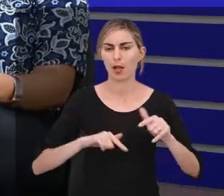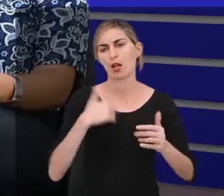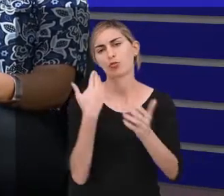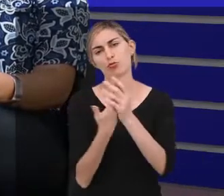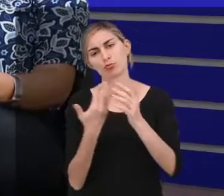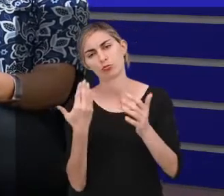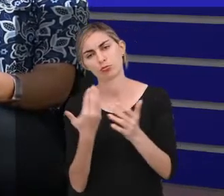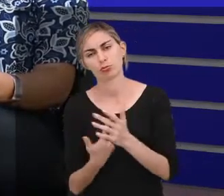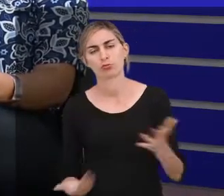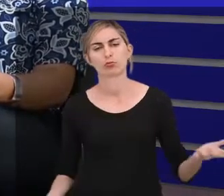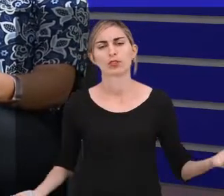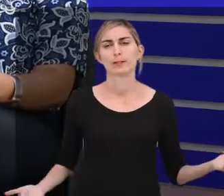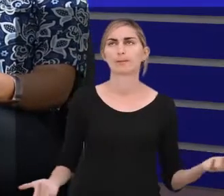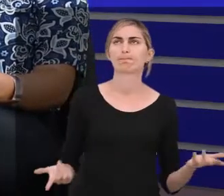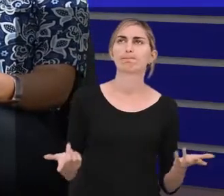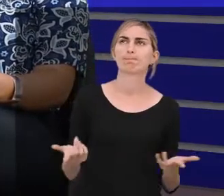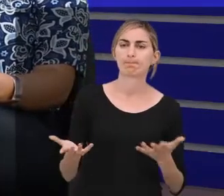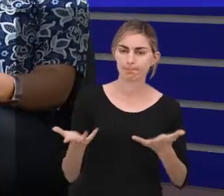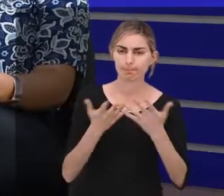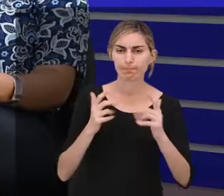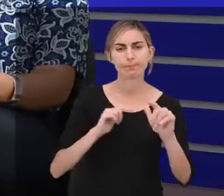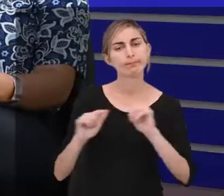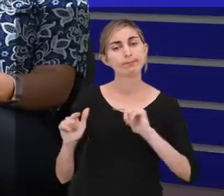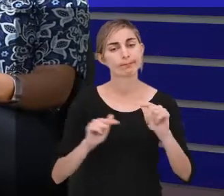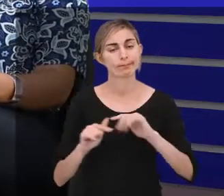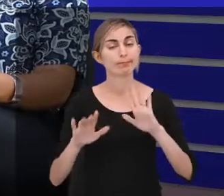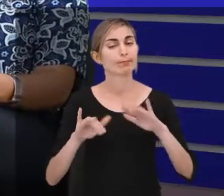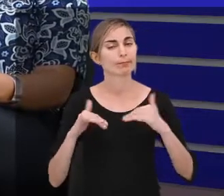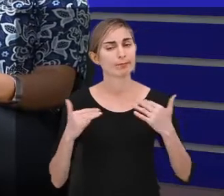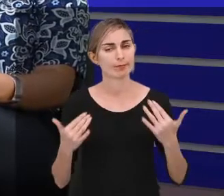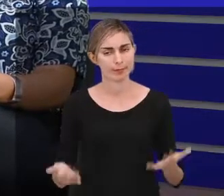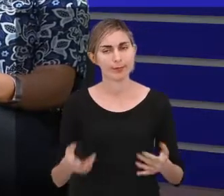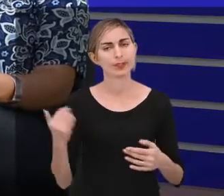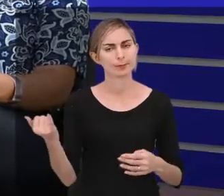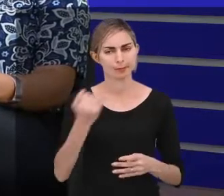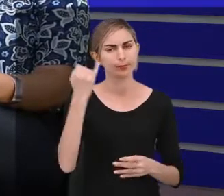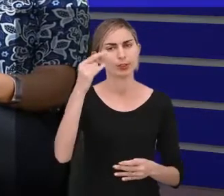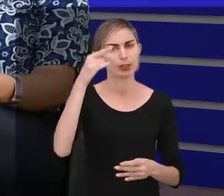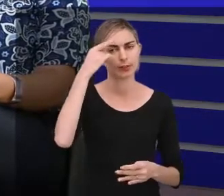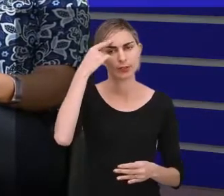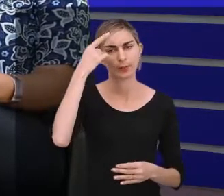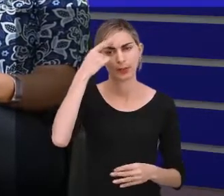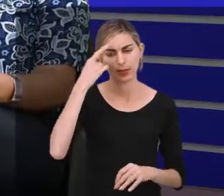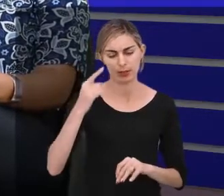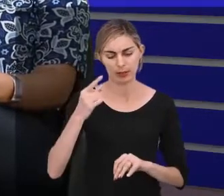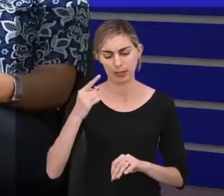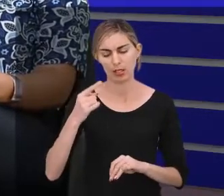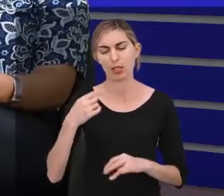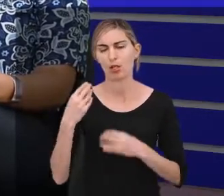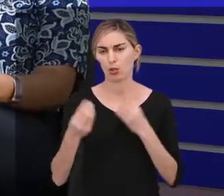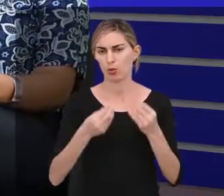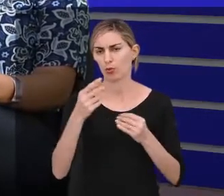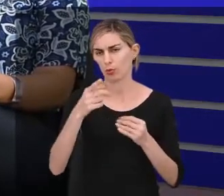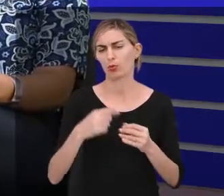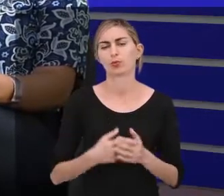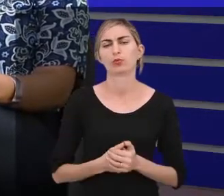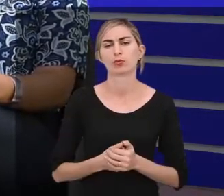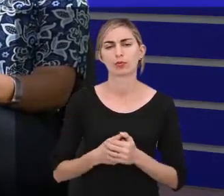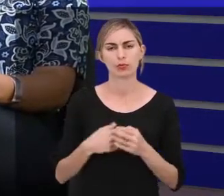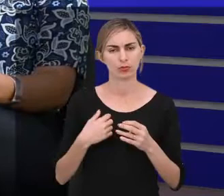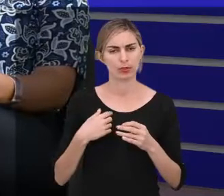estuda, no ambiente que você quer trabalhar? Né? Então, assim, é importante você pensar nisso, é importante você